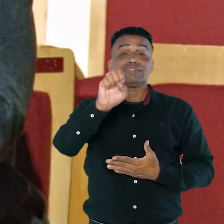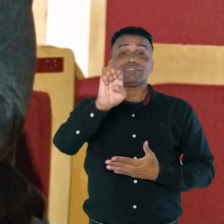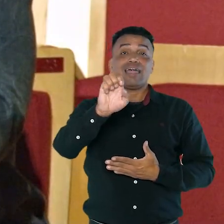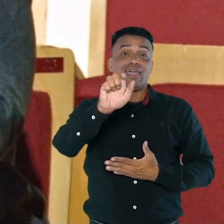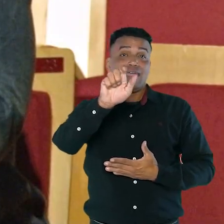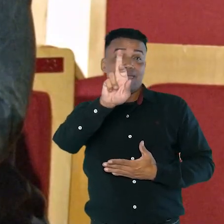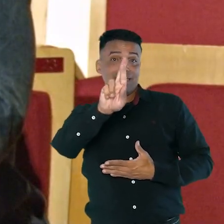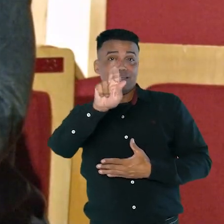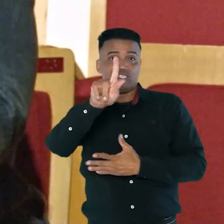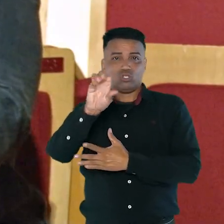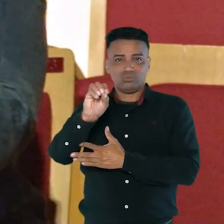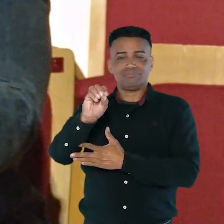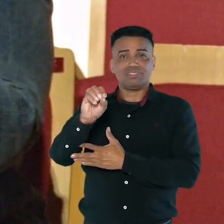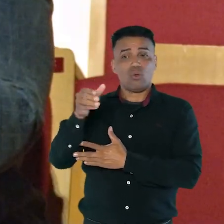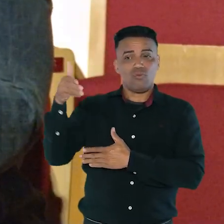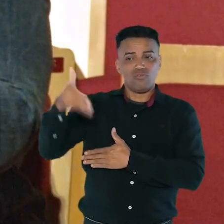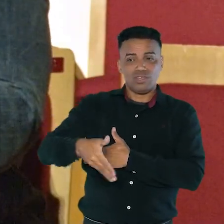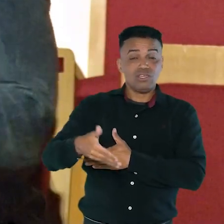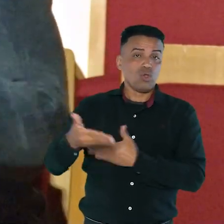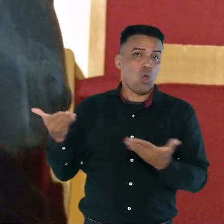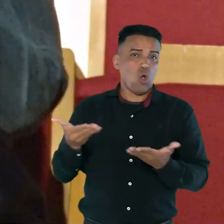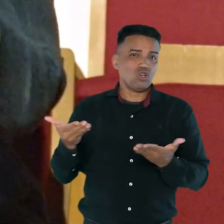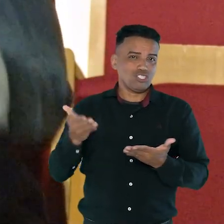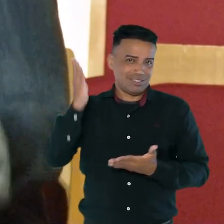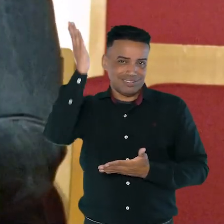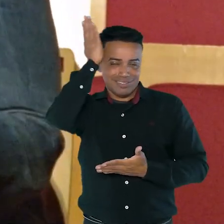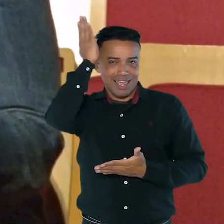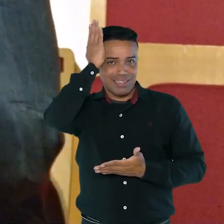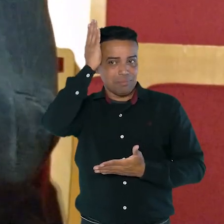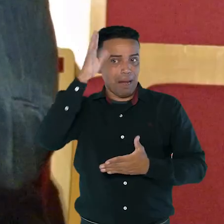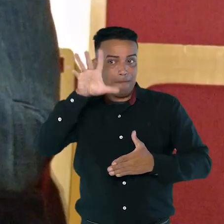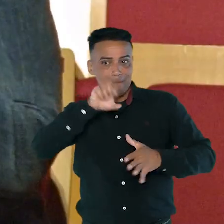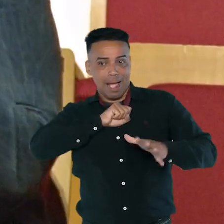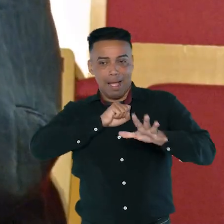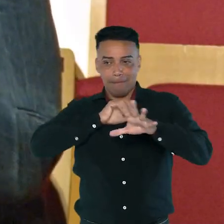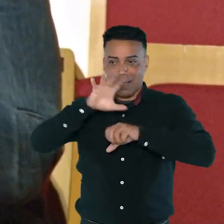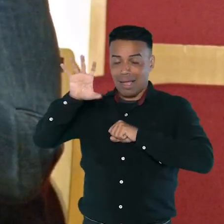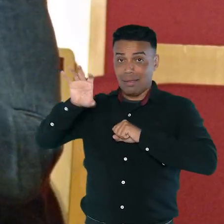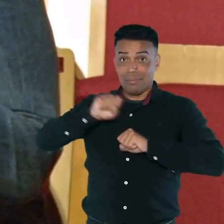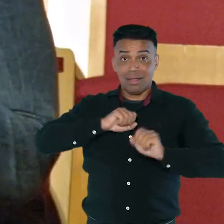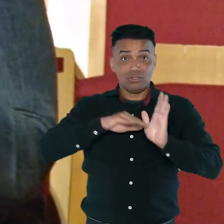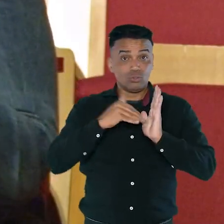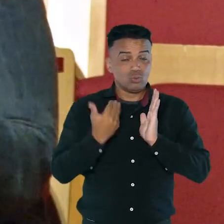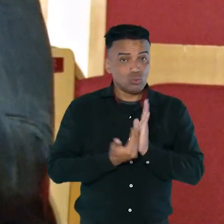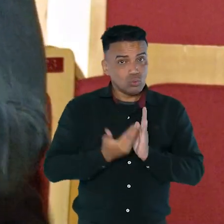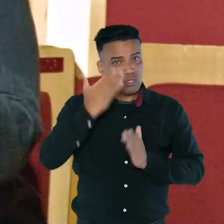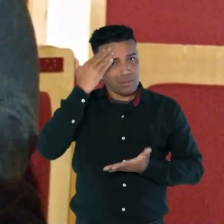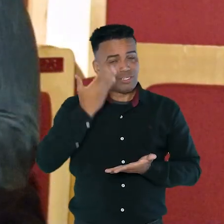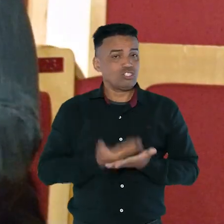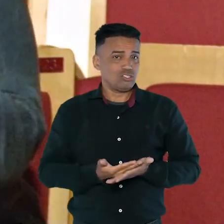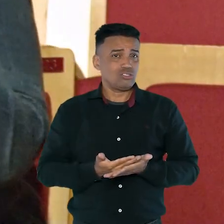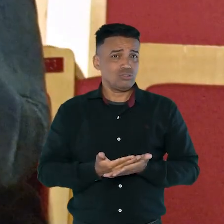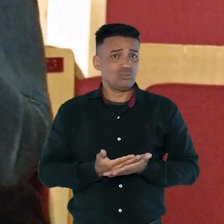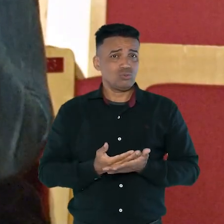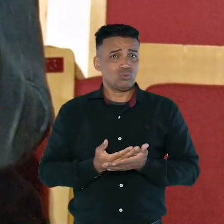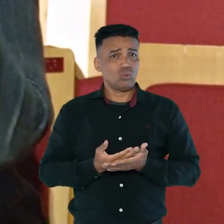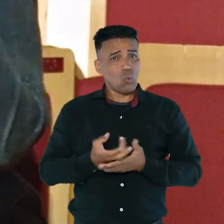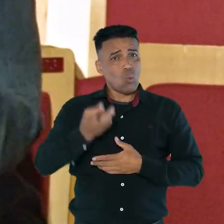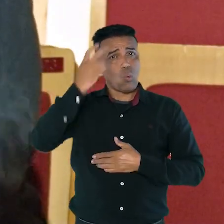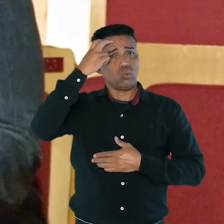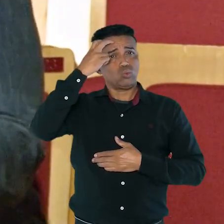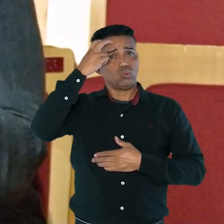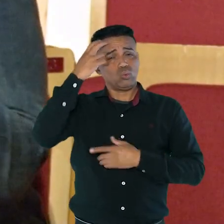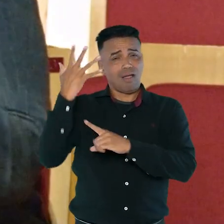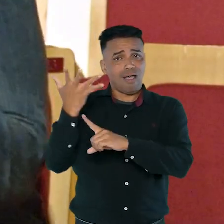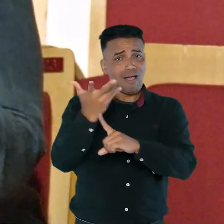nesse lugar aqui hoje para me alimentar, né, disso tudo que eu acredito, que poesia, cultura, né,